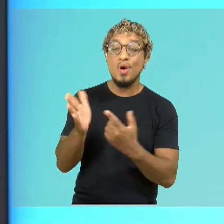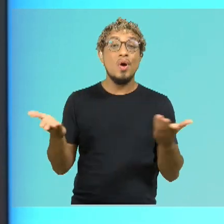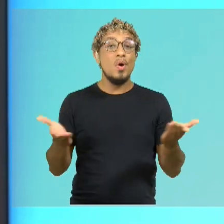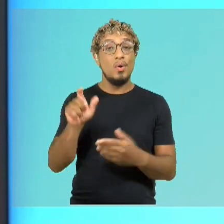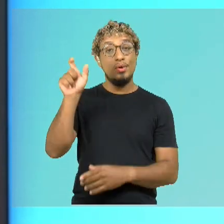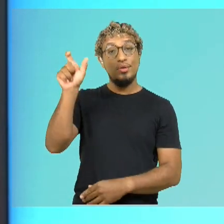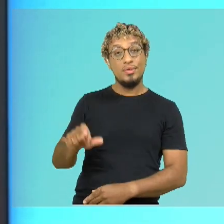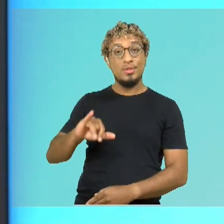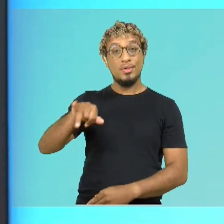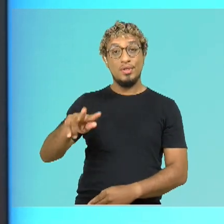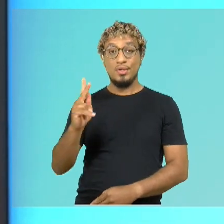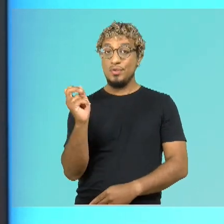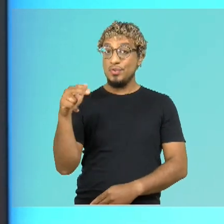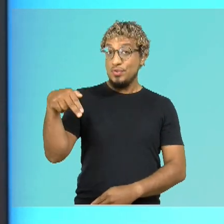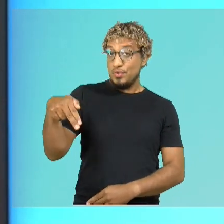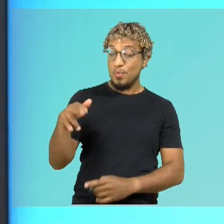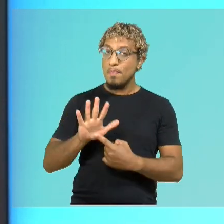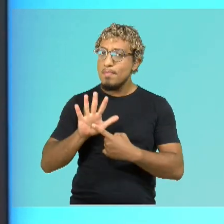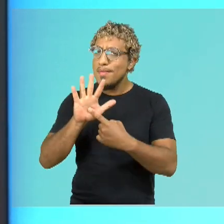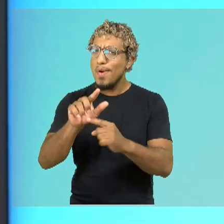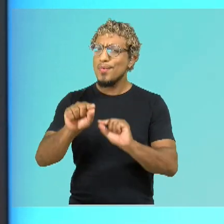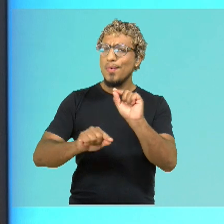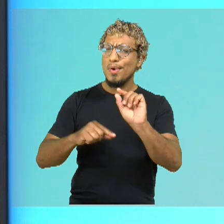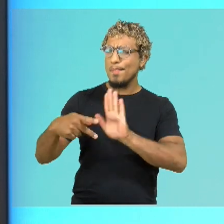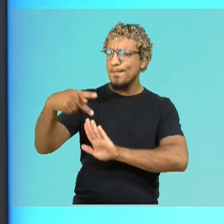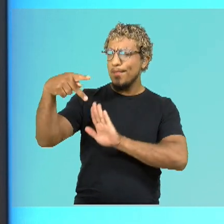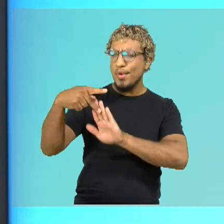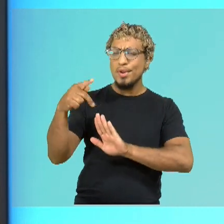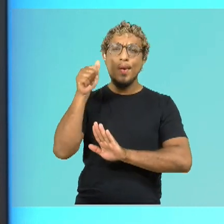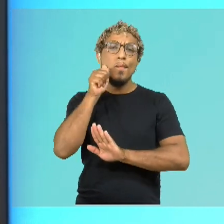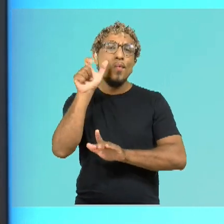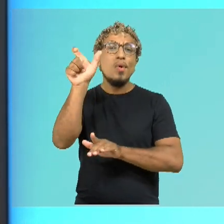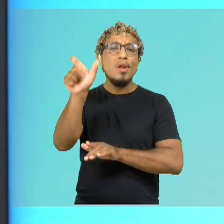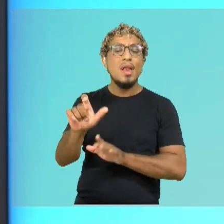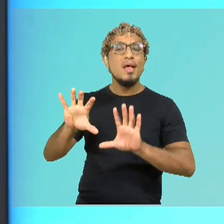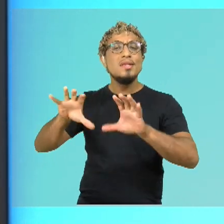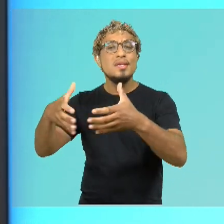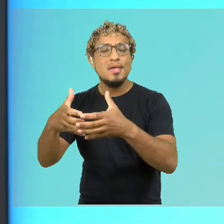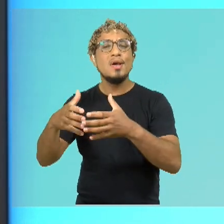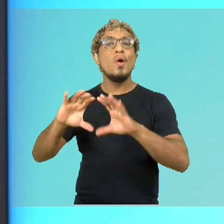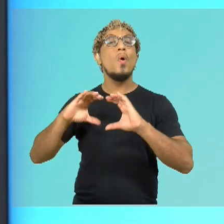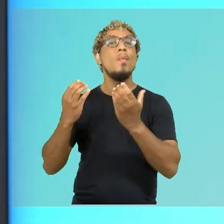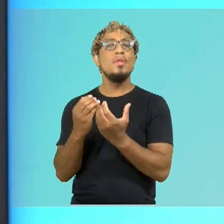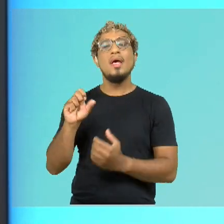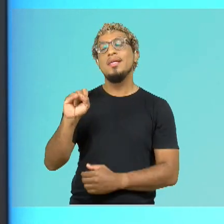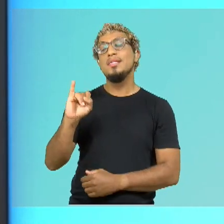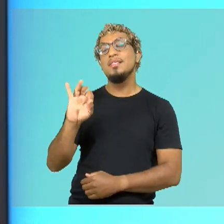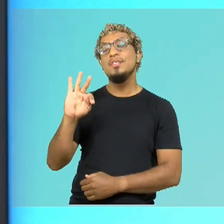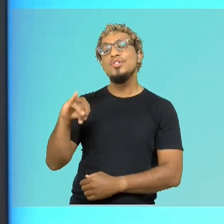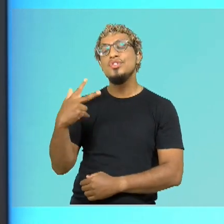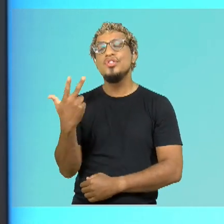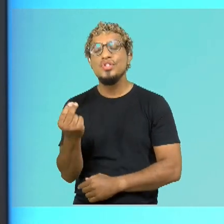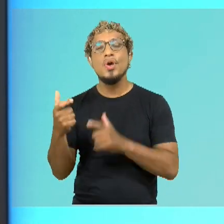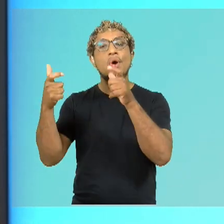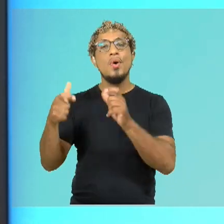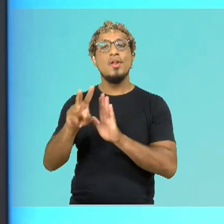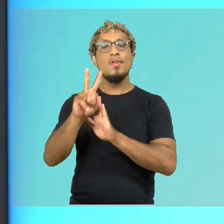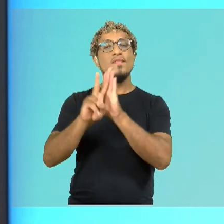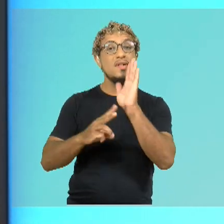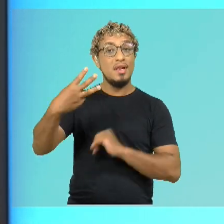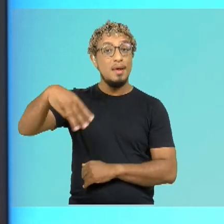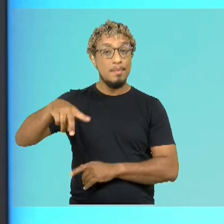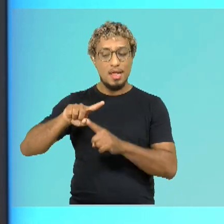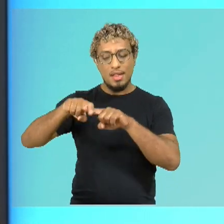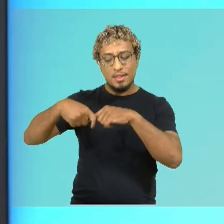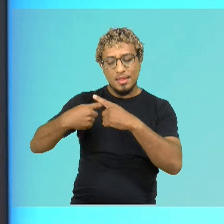John Rayen mostra pra gente o projeto com mulheres da comunidade Citinho, na Vila Maranhão. É trançando a fibra do Buriti que elas